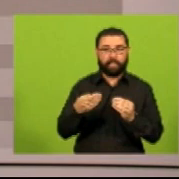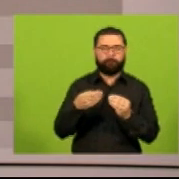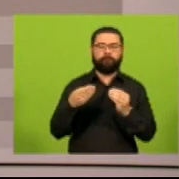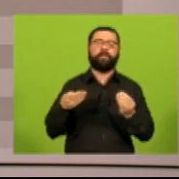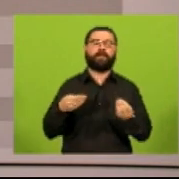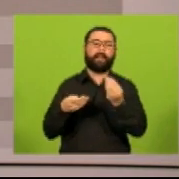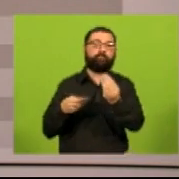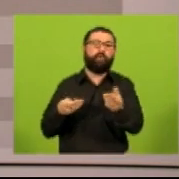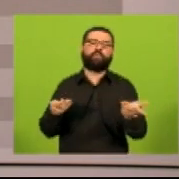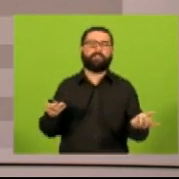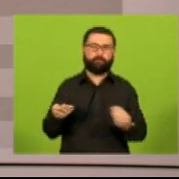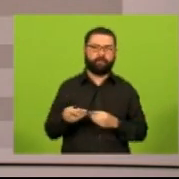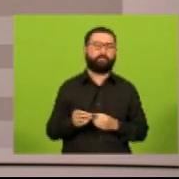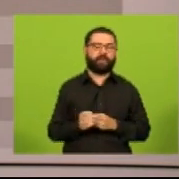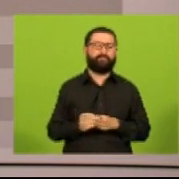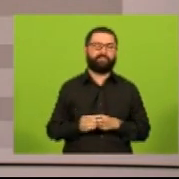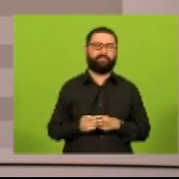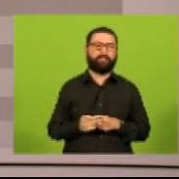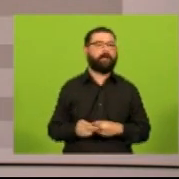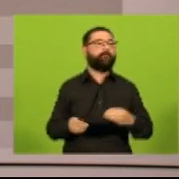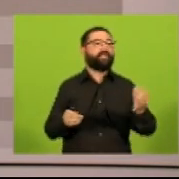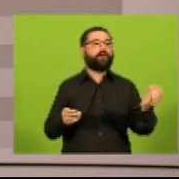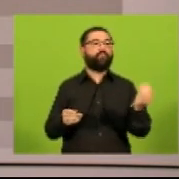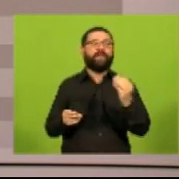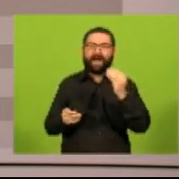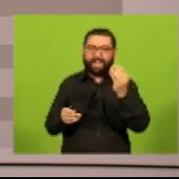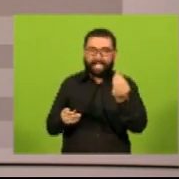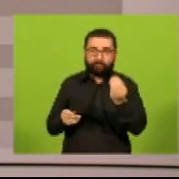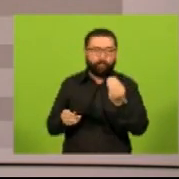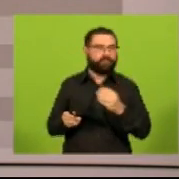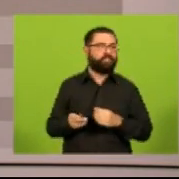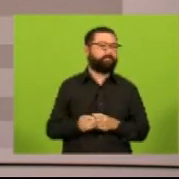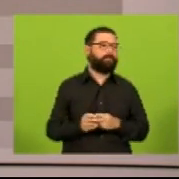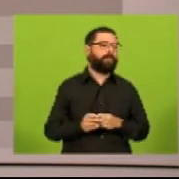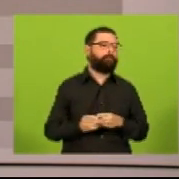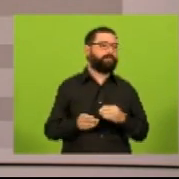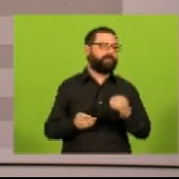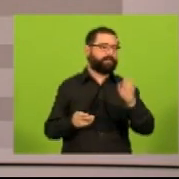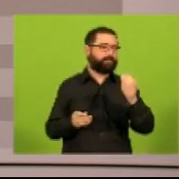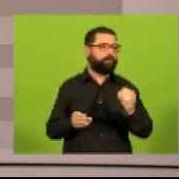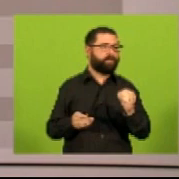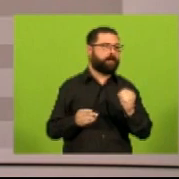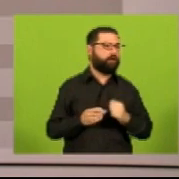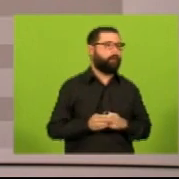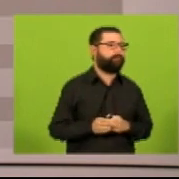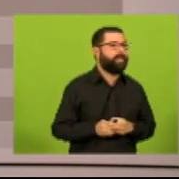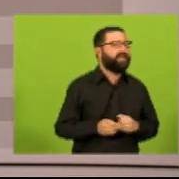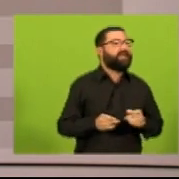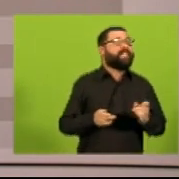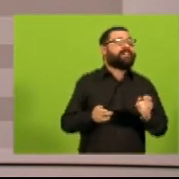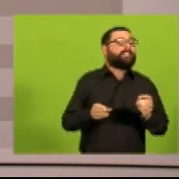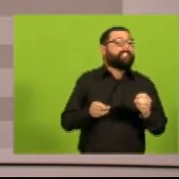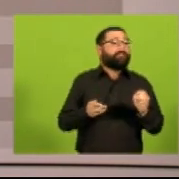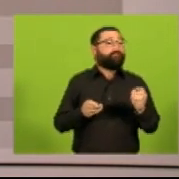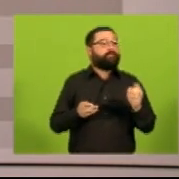produto, daquela ponta de bico que ela vai te vender. Então, aquela ponta de bico, ela pode ter essas cores aí, ó.